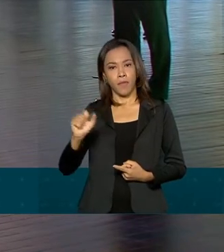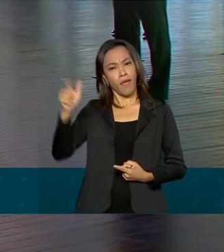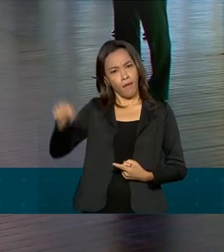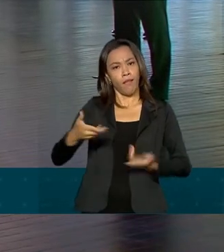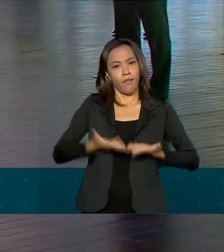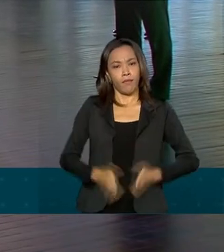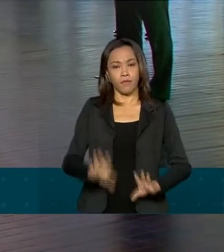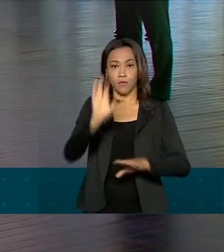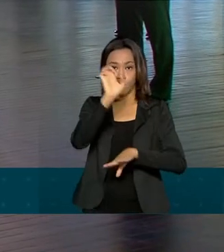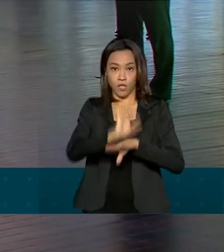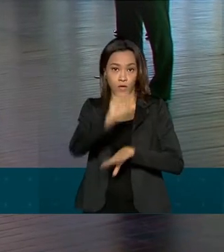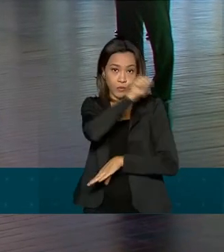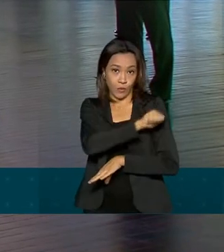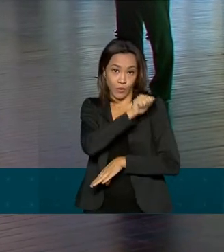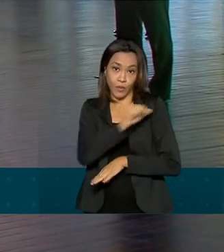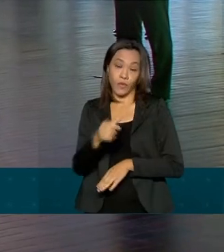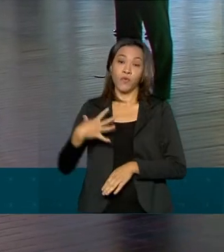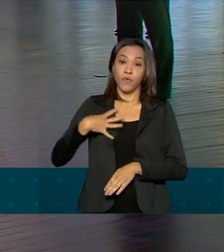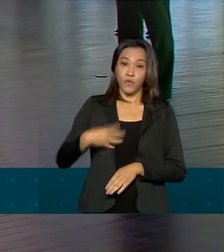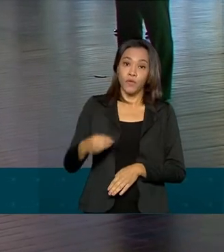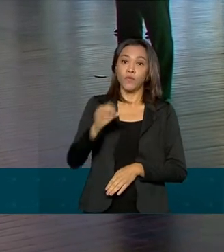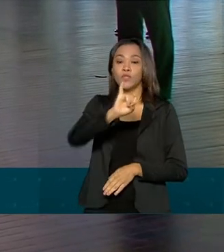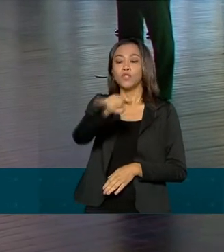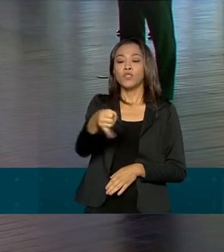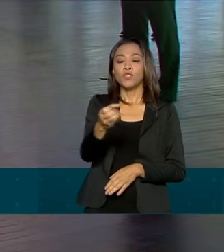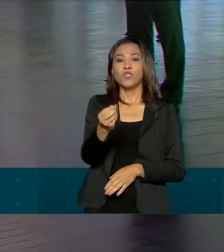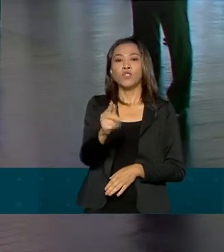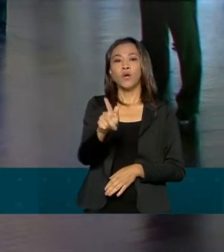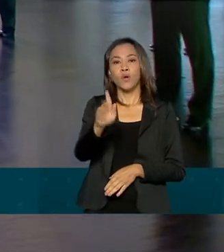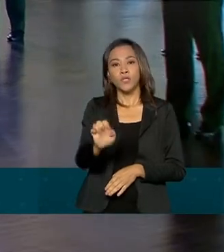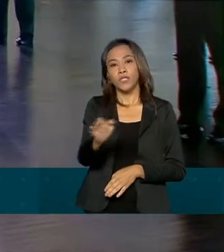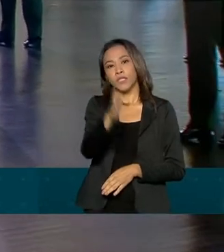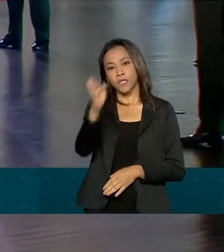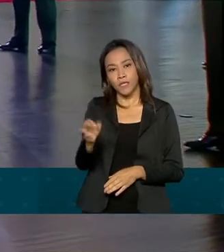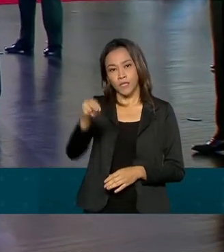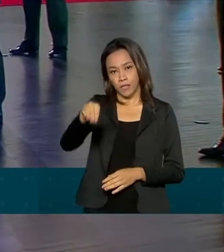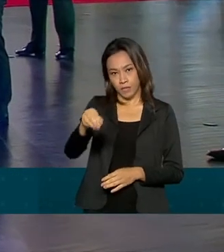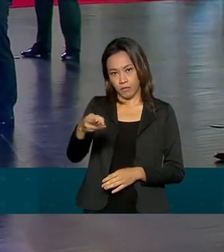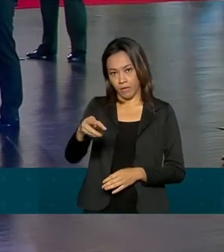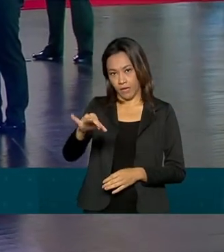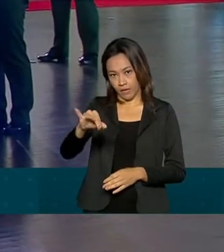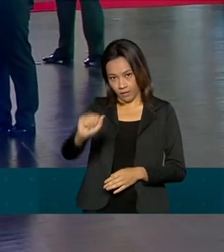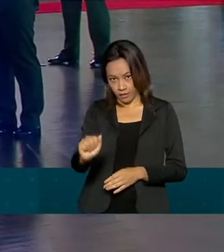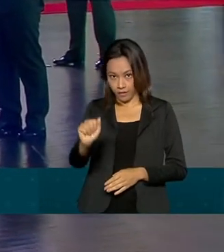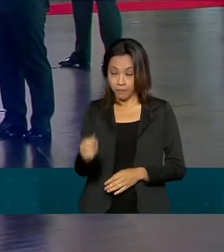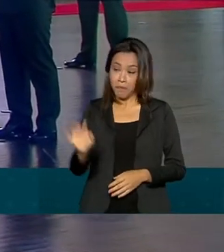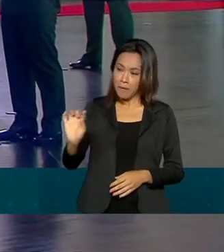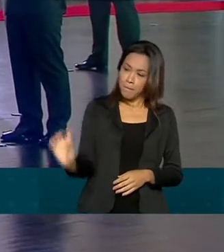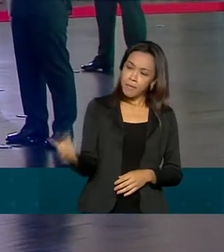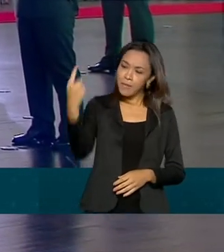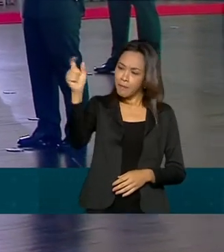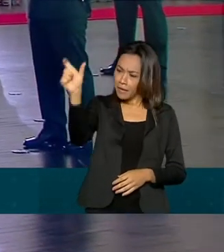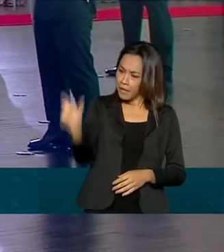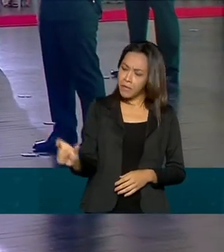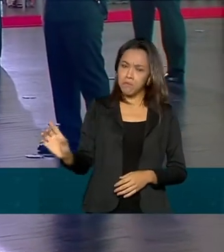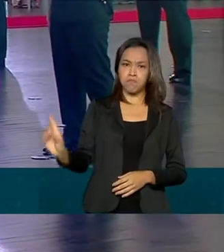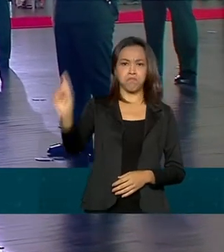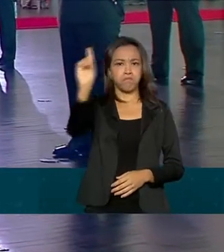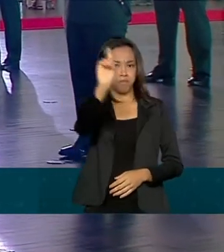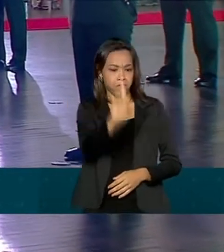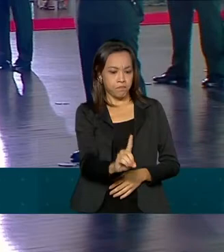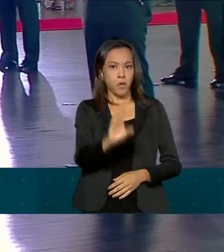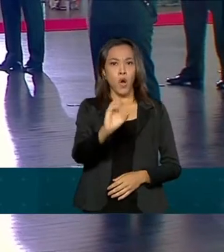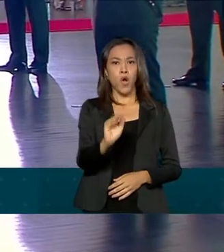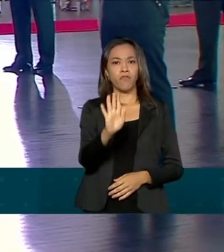Janeiro filho de Jorge de Souza Braga e Maria da Glória louro Braga sua primeira comissão como um oficial-general